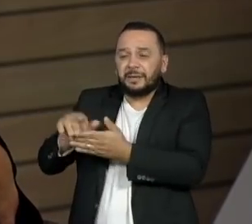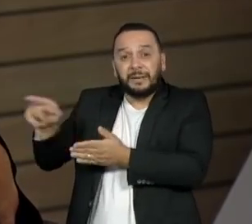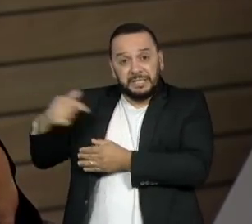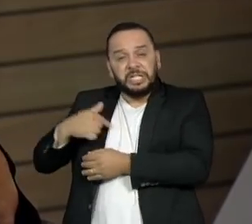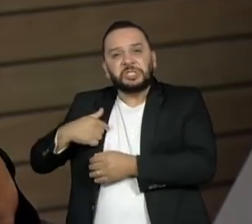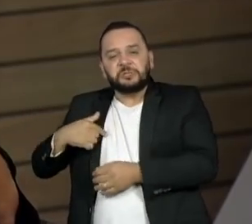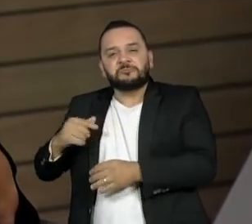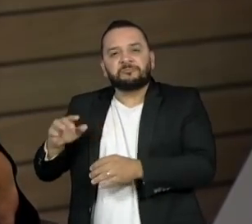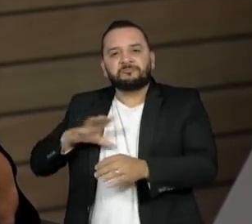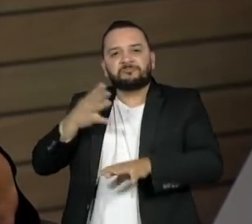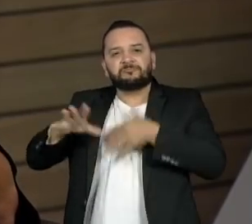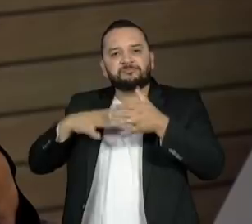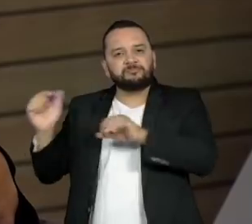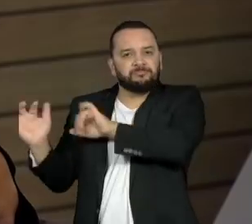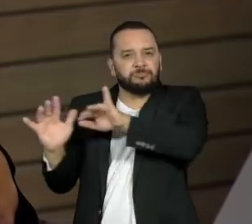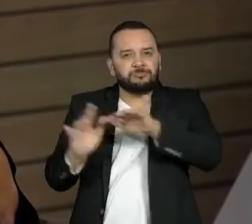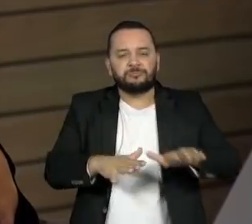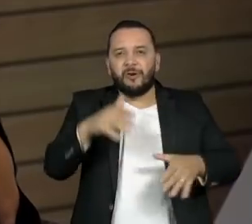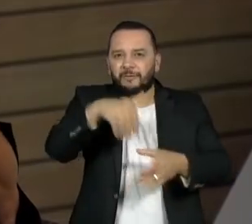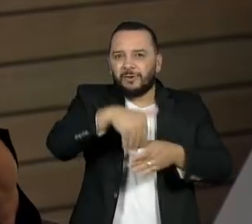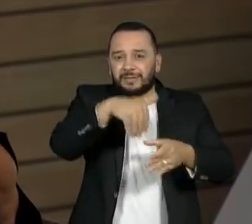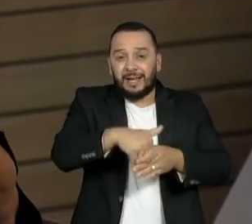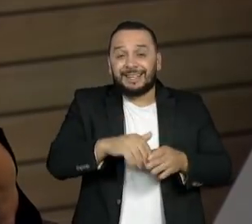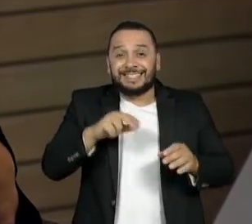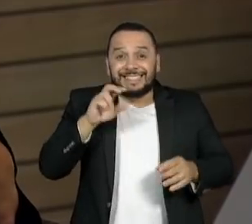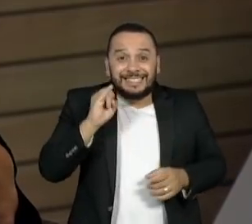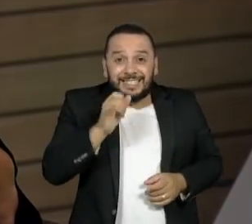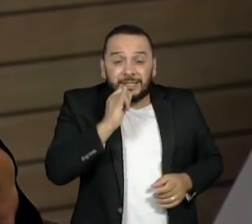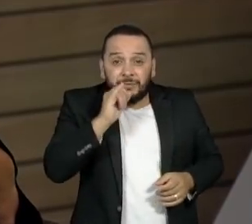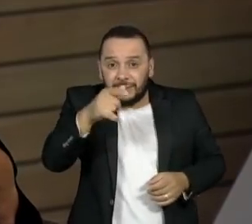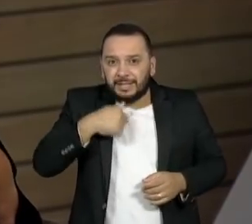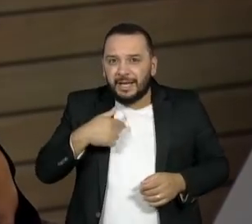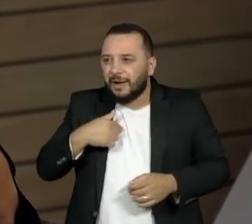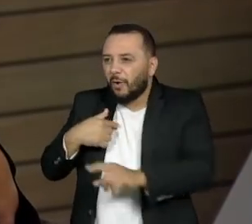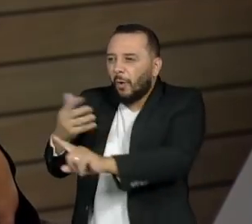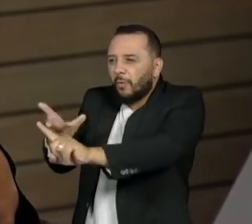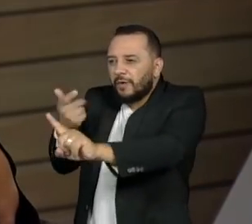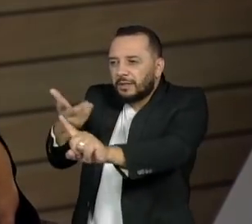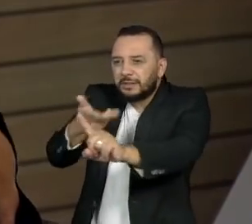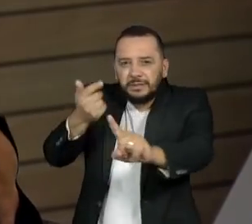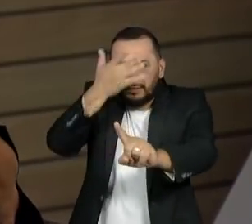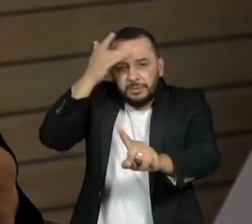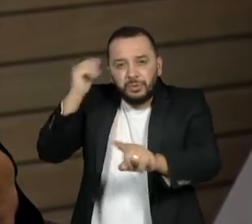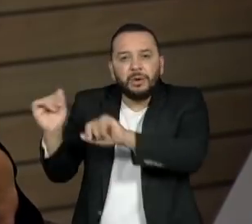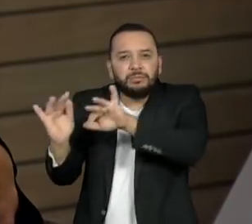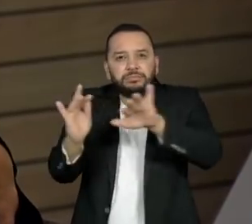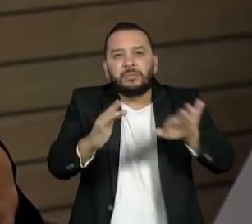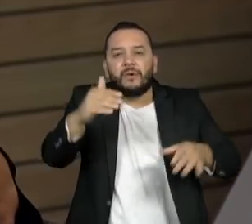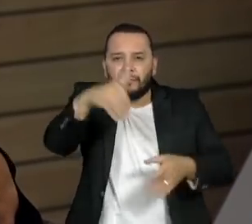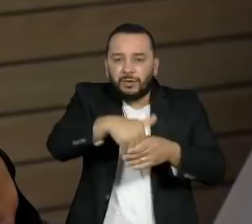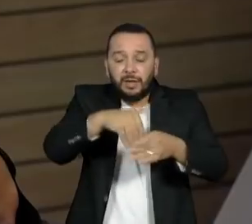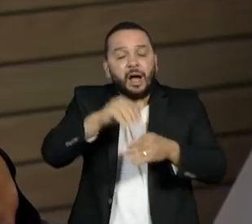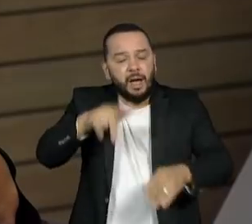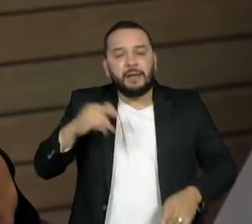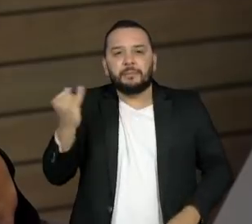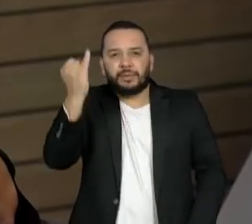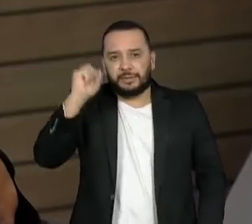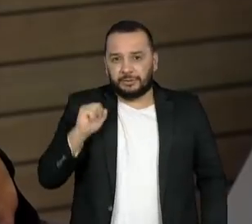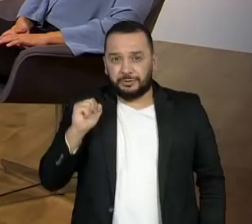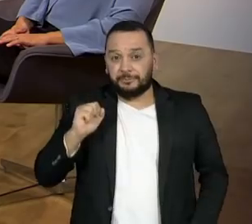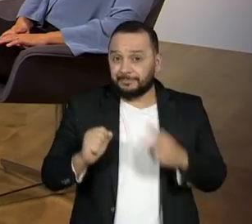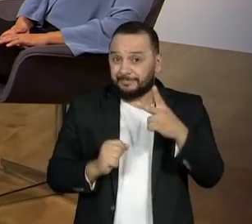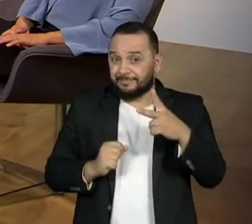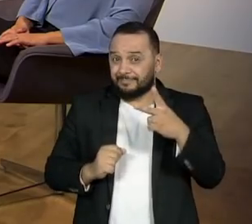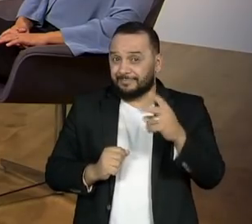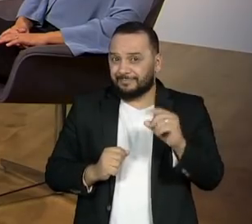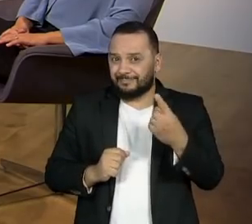voto. Então, o comparecimento, você convencer as pessoas a irem votar, é muito importante. O que estava por trás desse grande erro de 2016